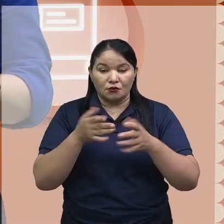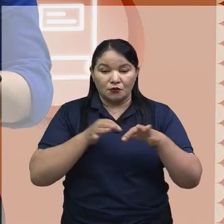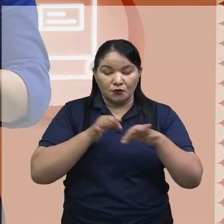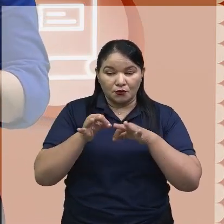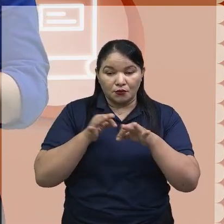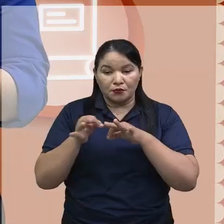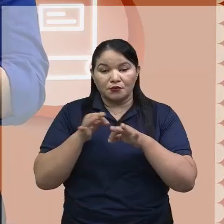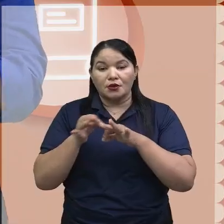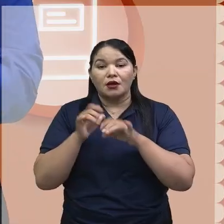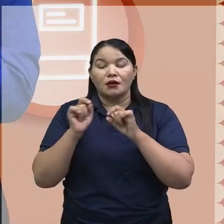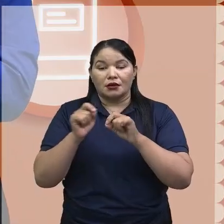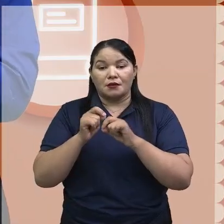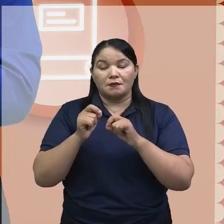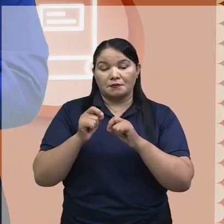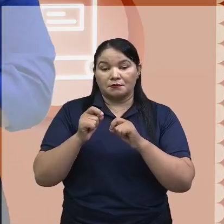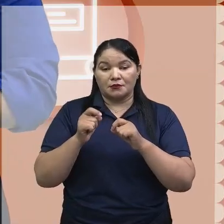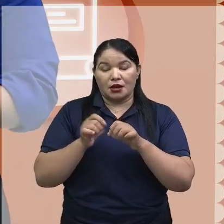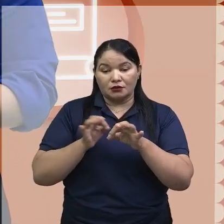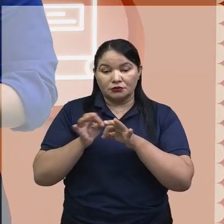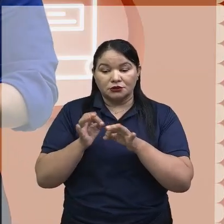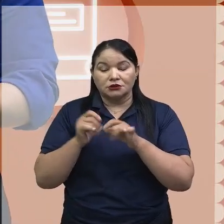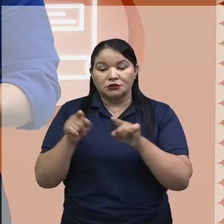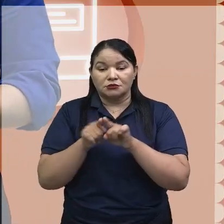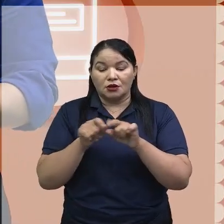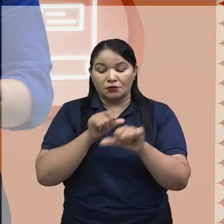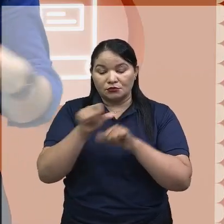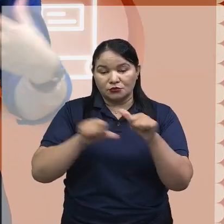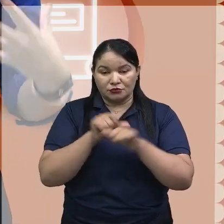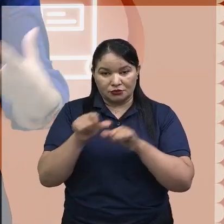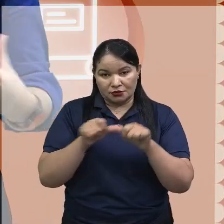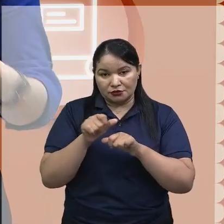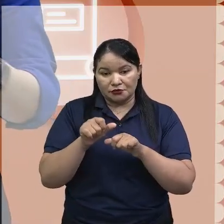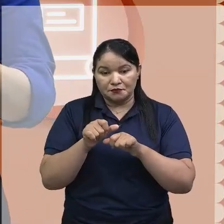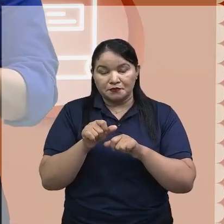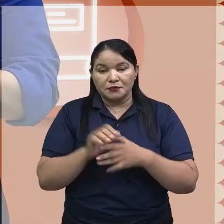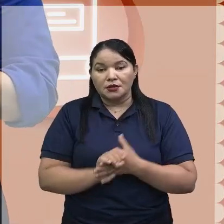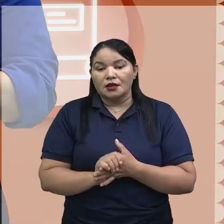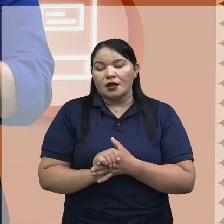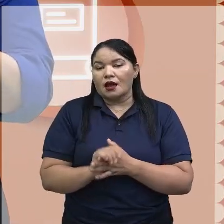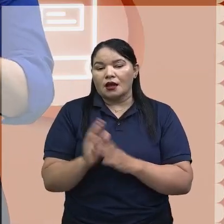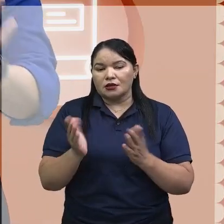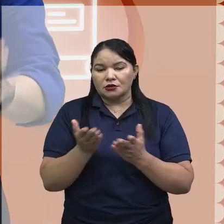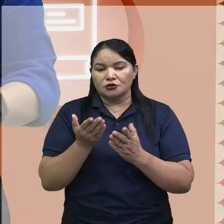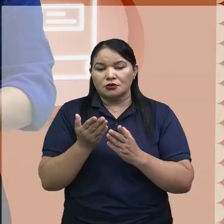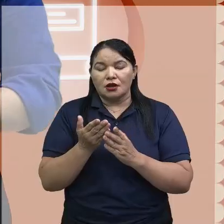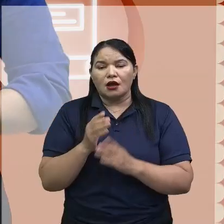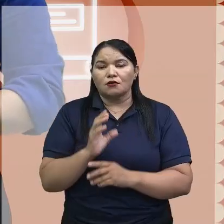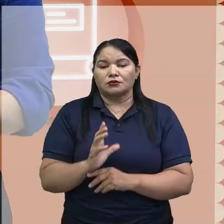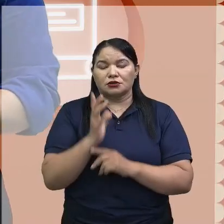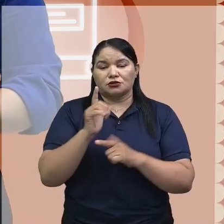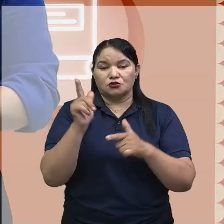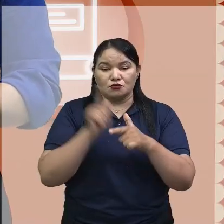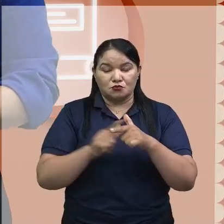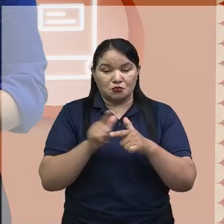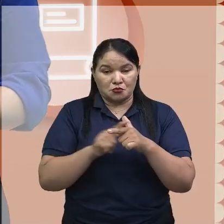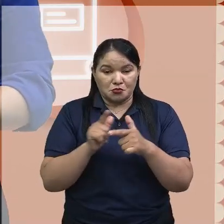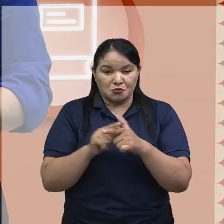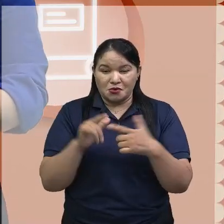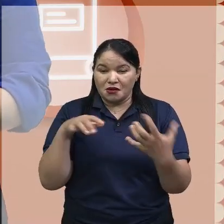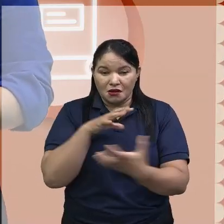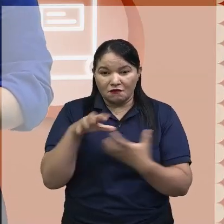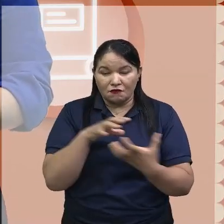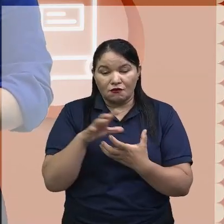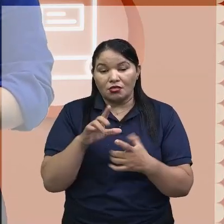higienização e essas reformas sanitárias. Então, qual é o motivo, o estopim aqui para essa revolta? É